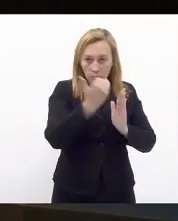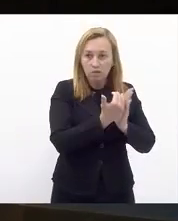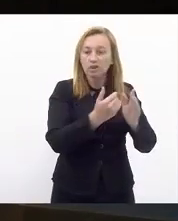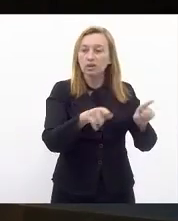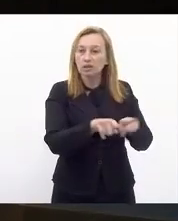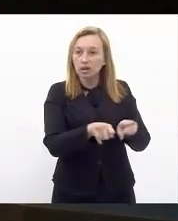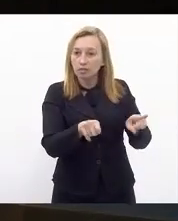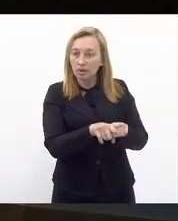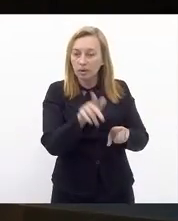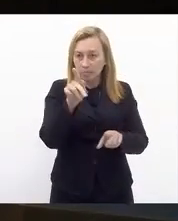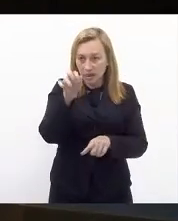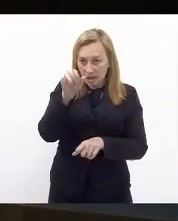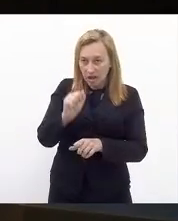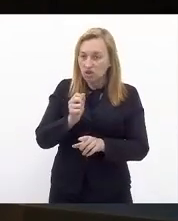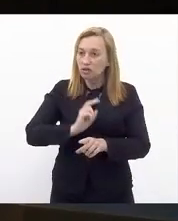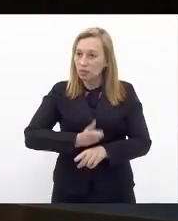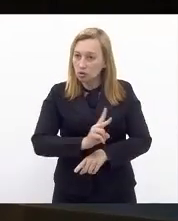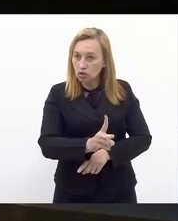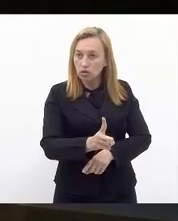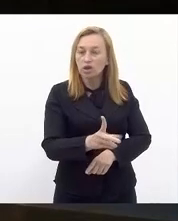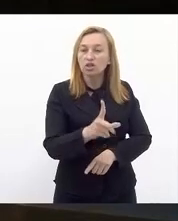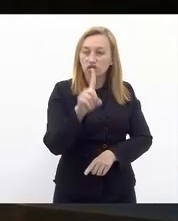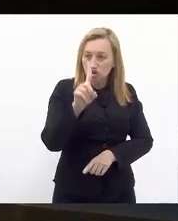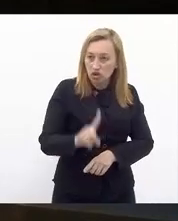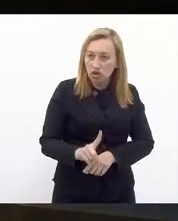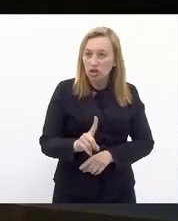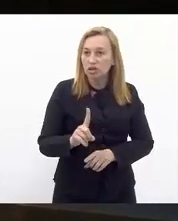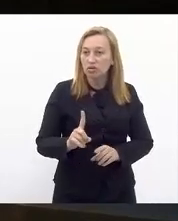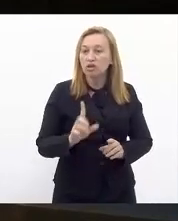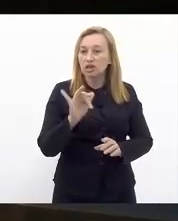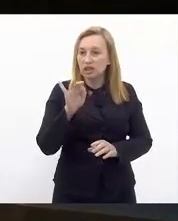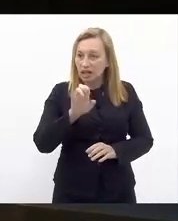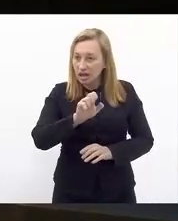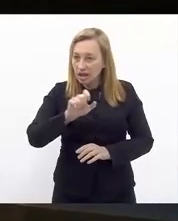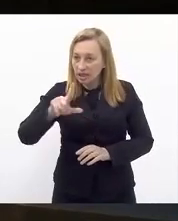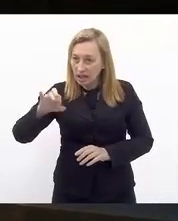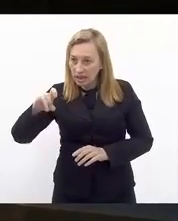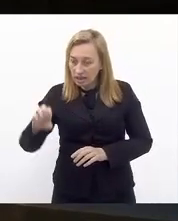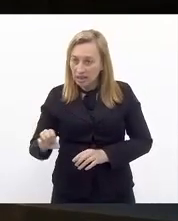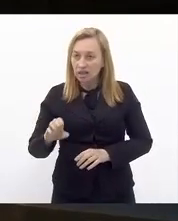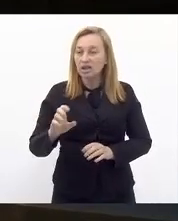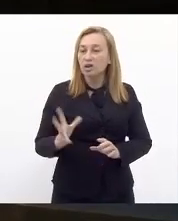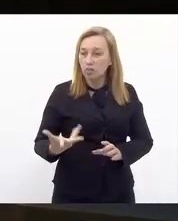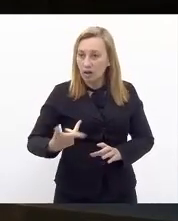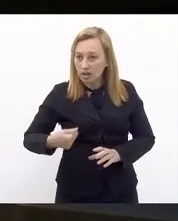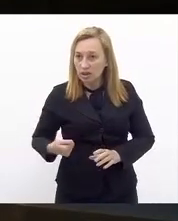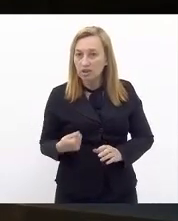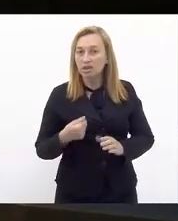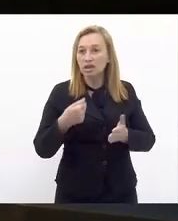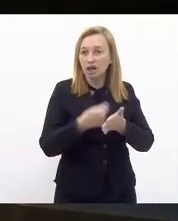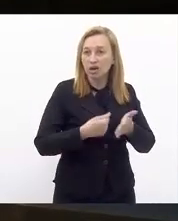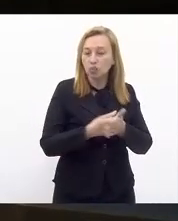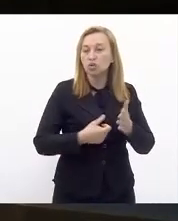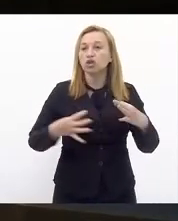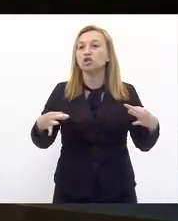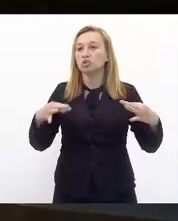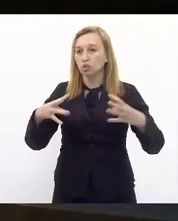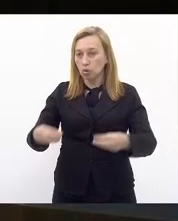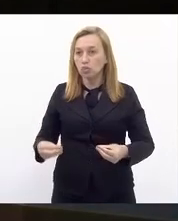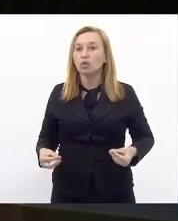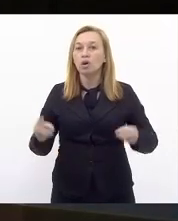também o pedágio vai continuar tendo direito a integralidade qualidade tá que era luta de todo mundo